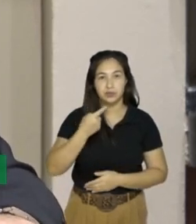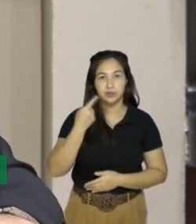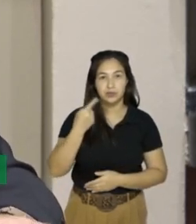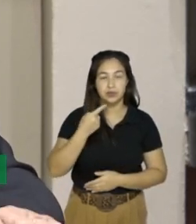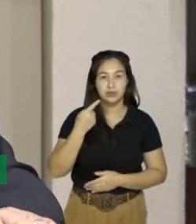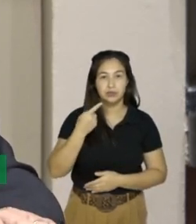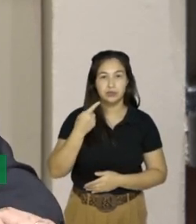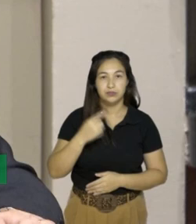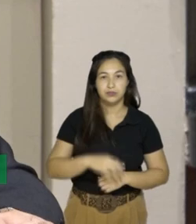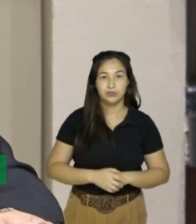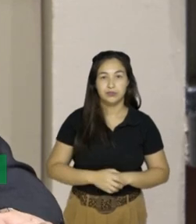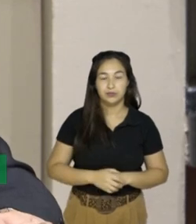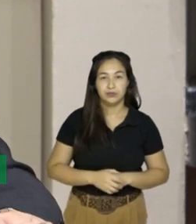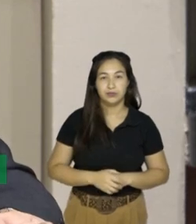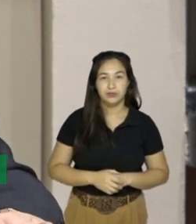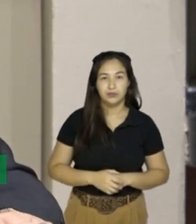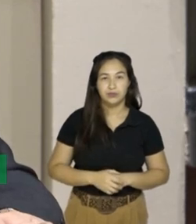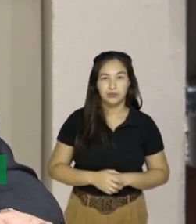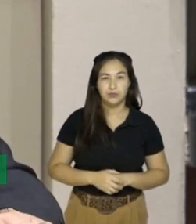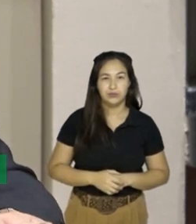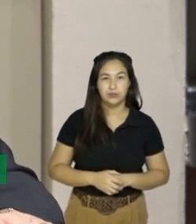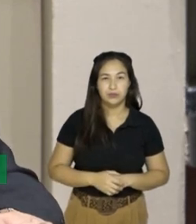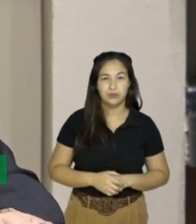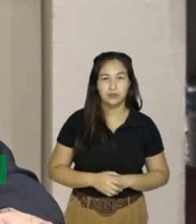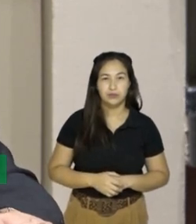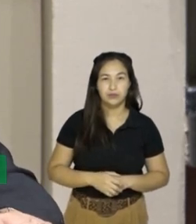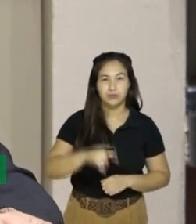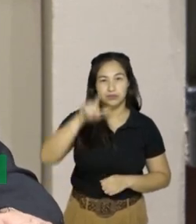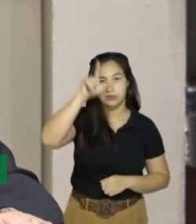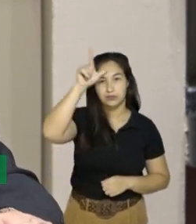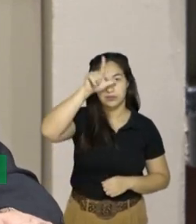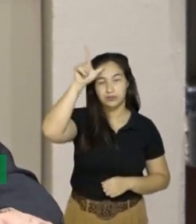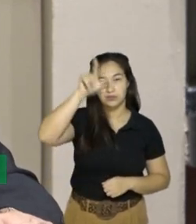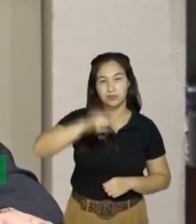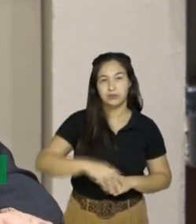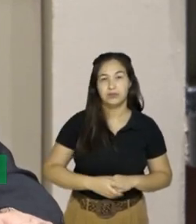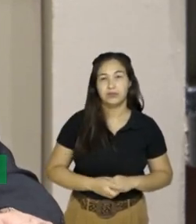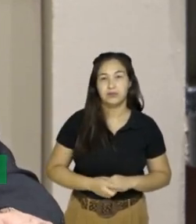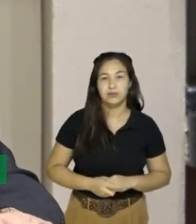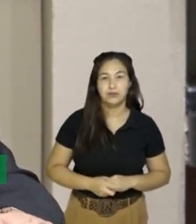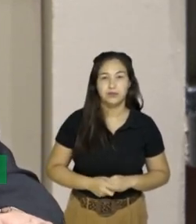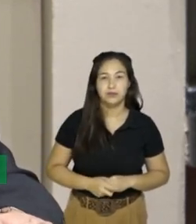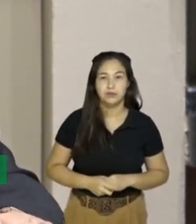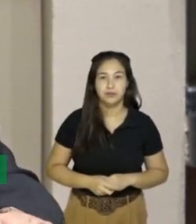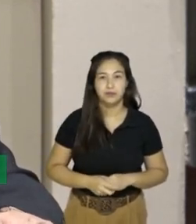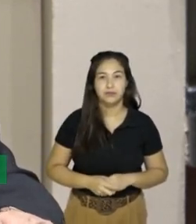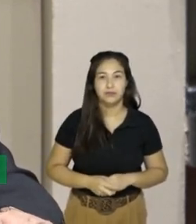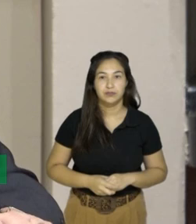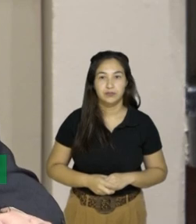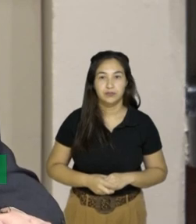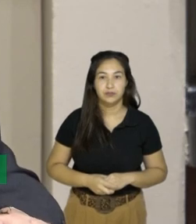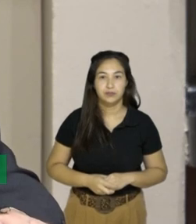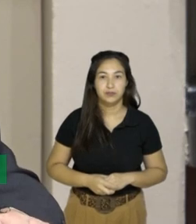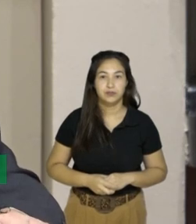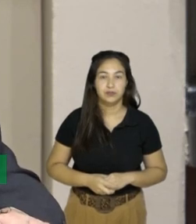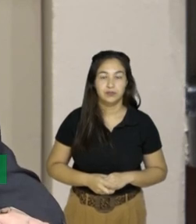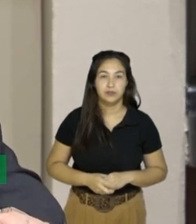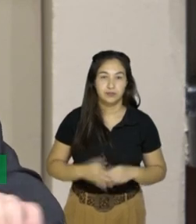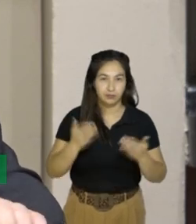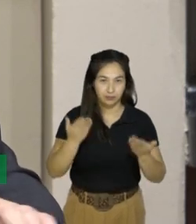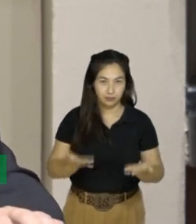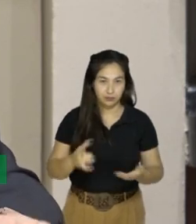não está presente Deputado Sargento Lima vossa excelência